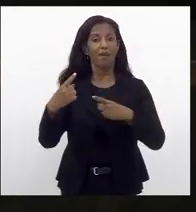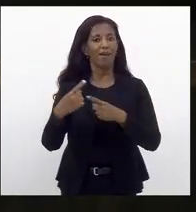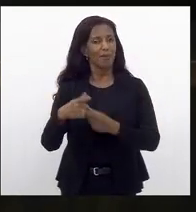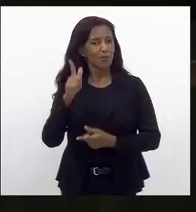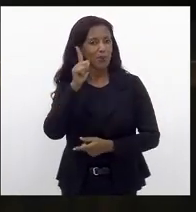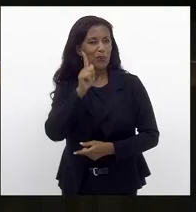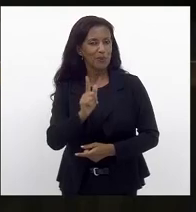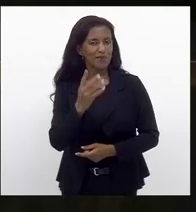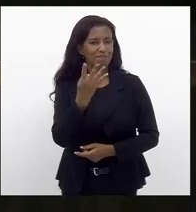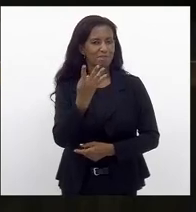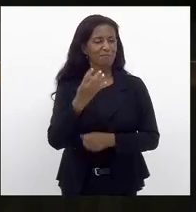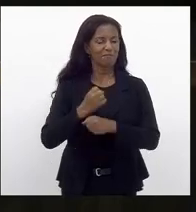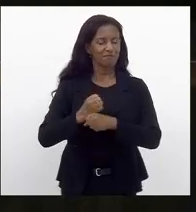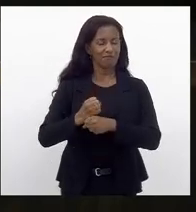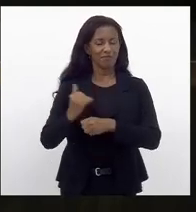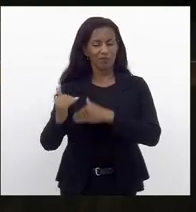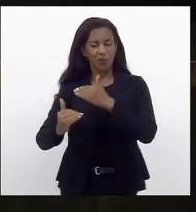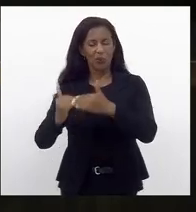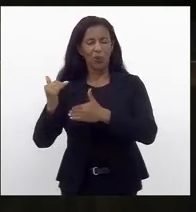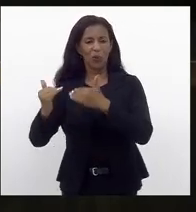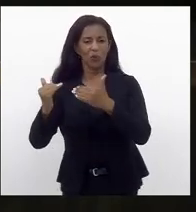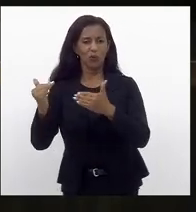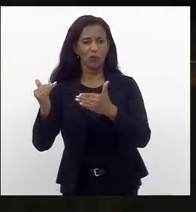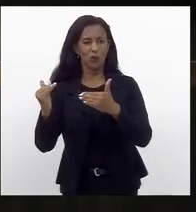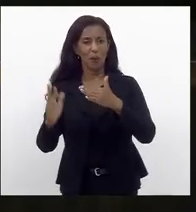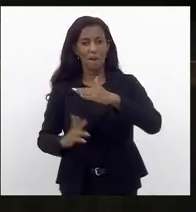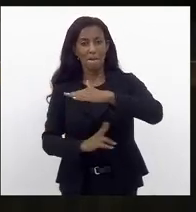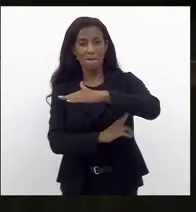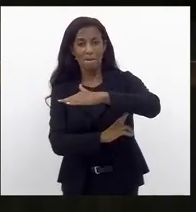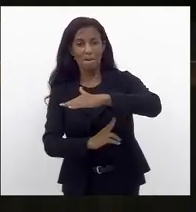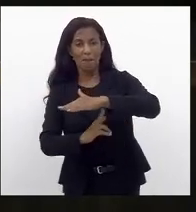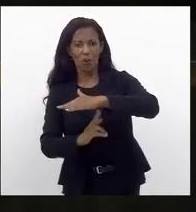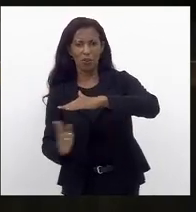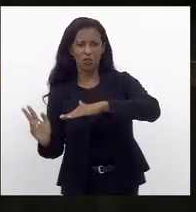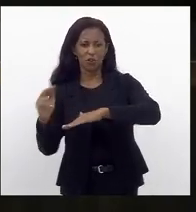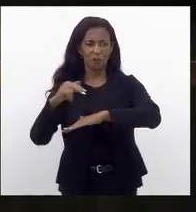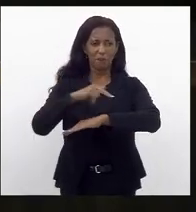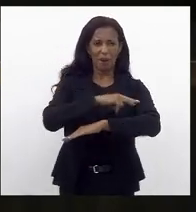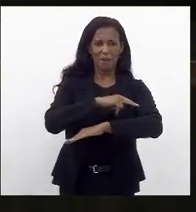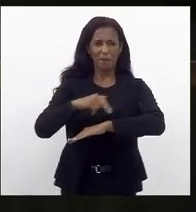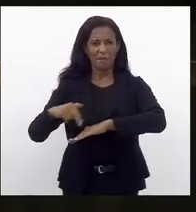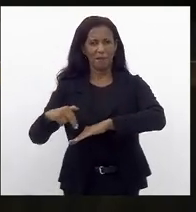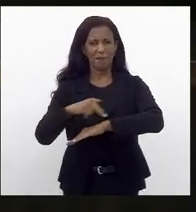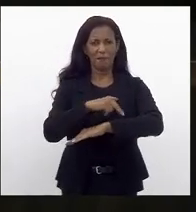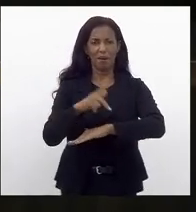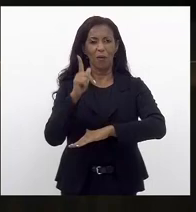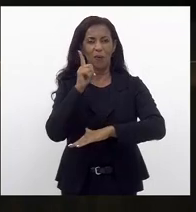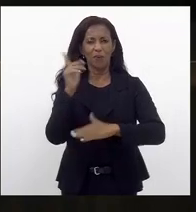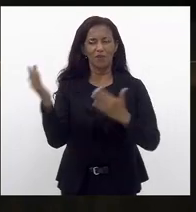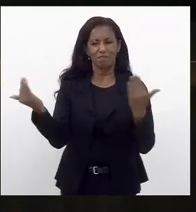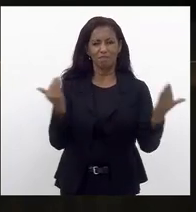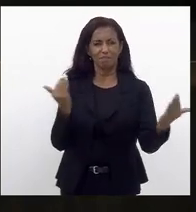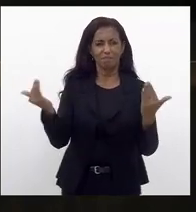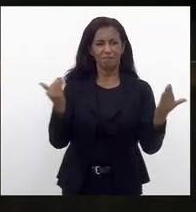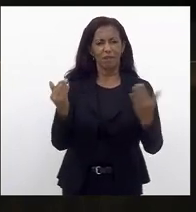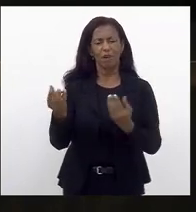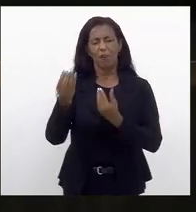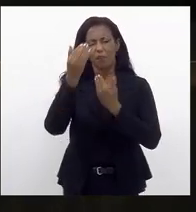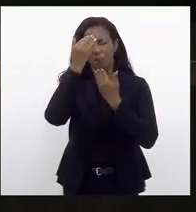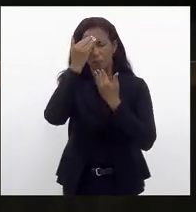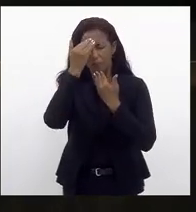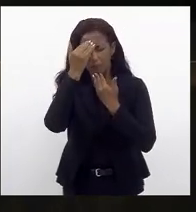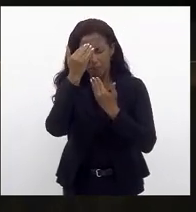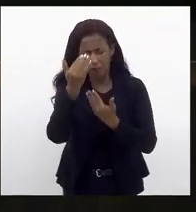conseguimos nesse quatro anos construir ponte em vez de Queimados tão ver o muito muito